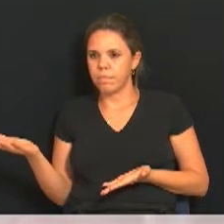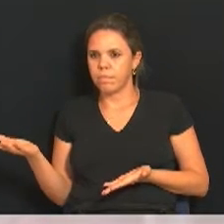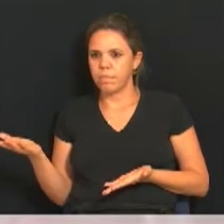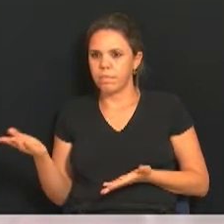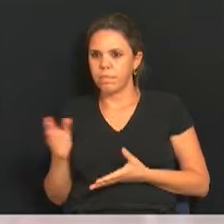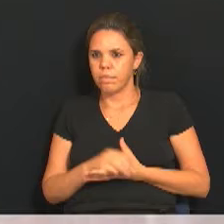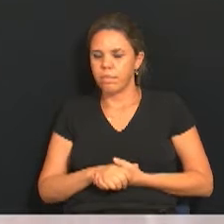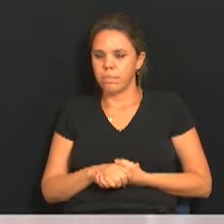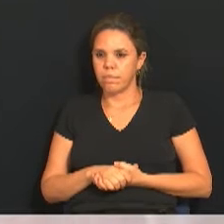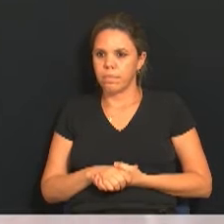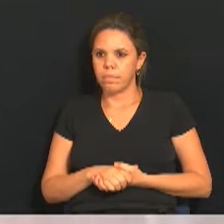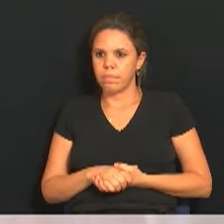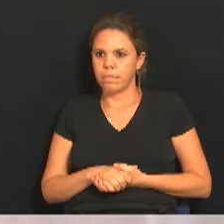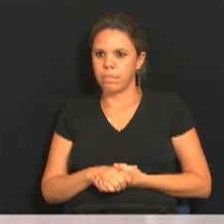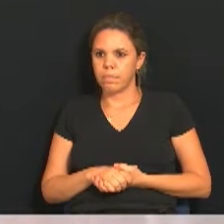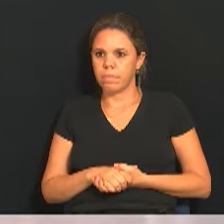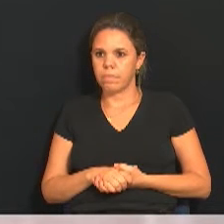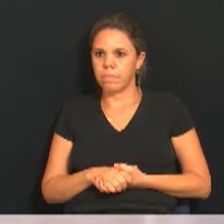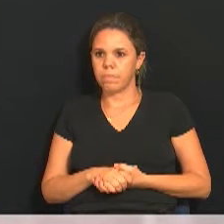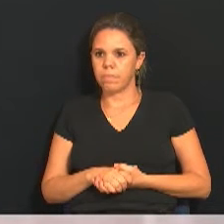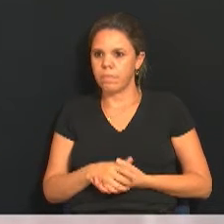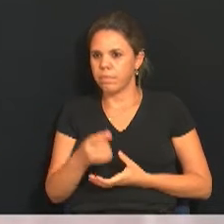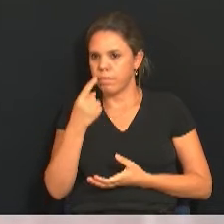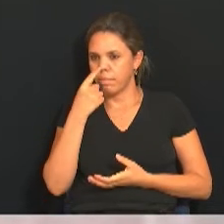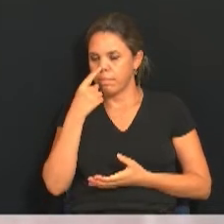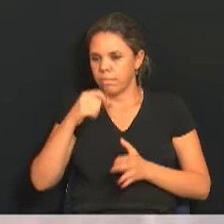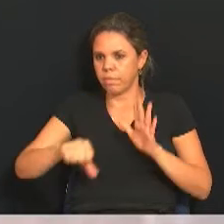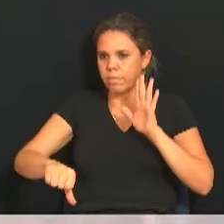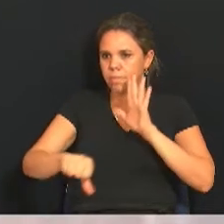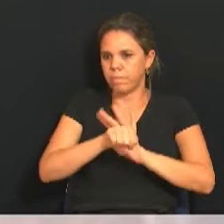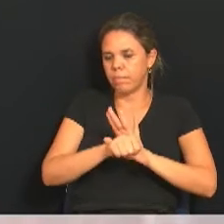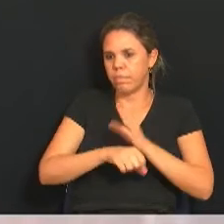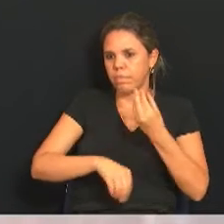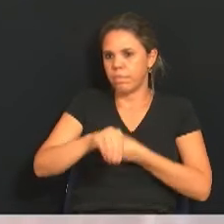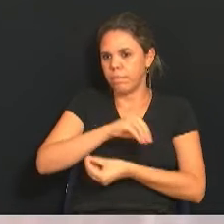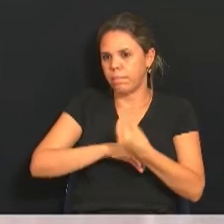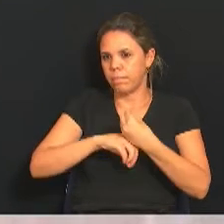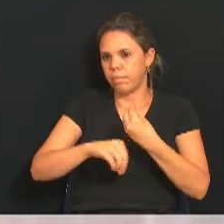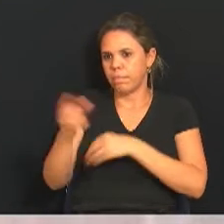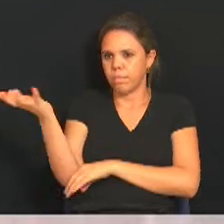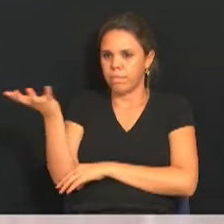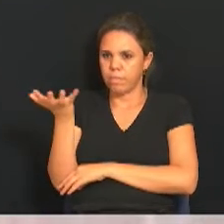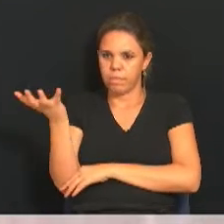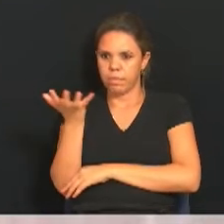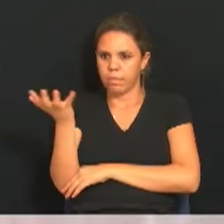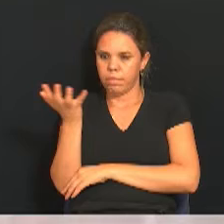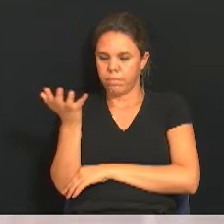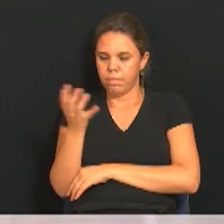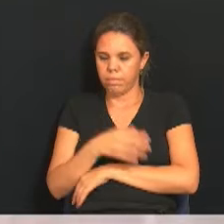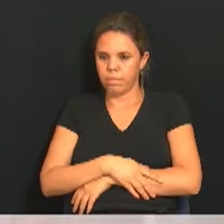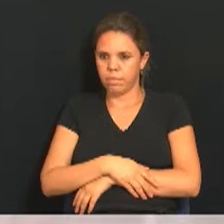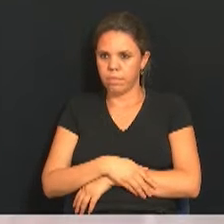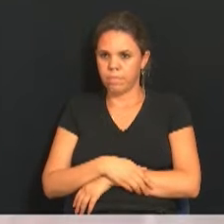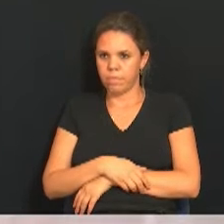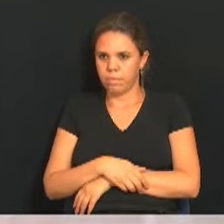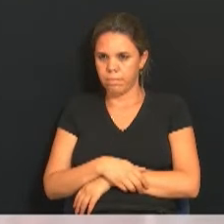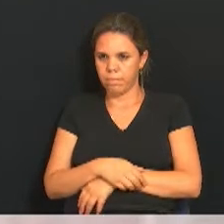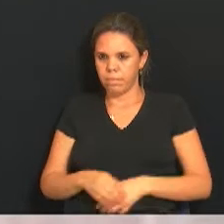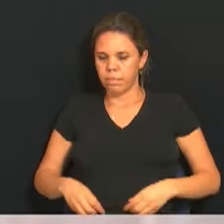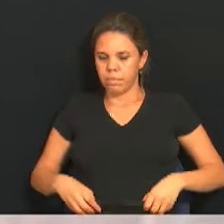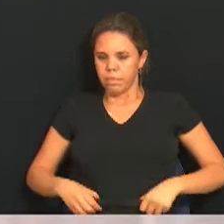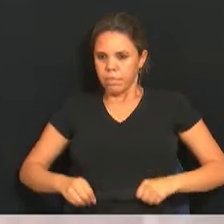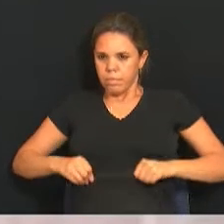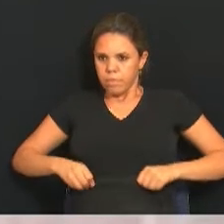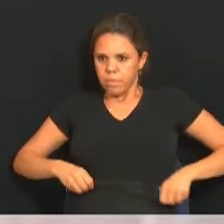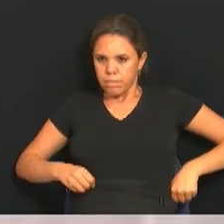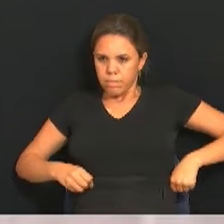a infiltração do crime junto com os moradores de rua é uma coisa assim, muito difícil, e é